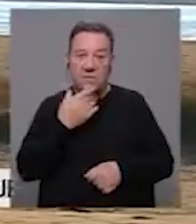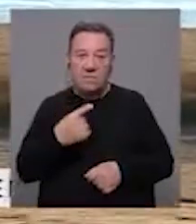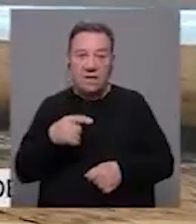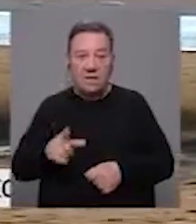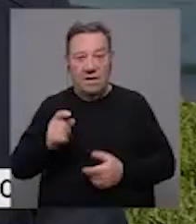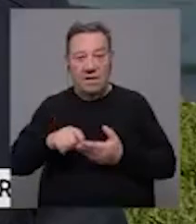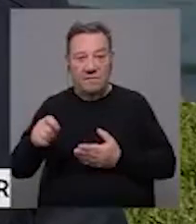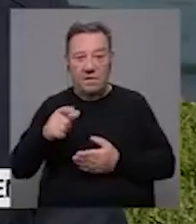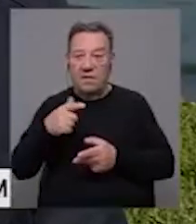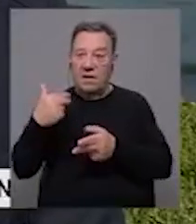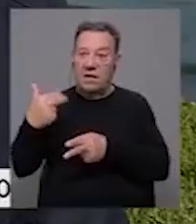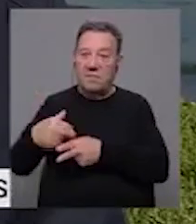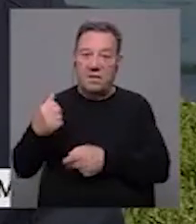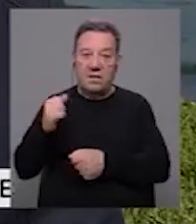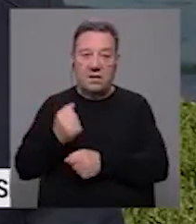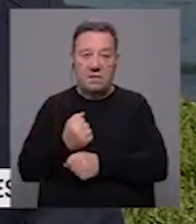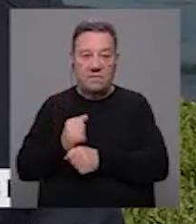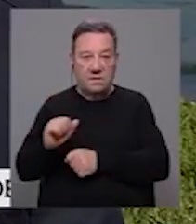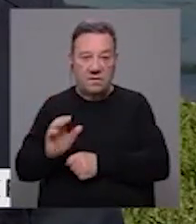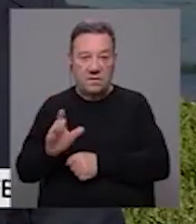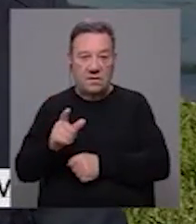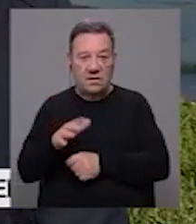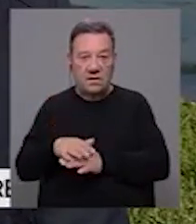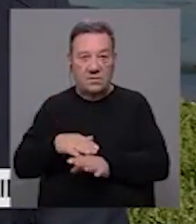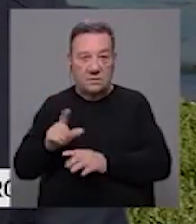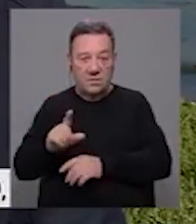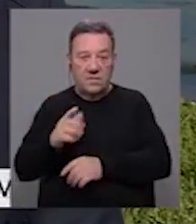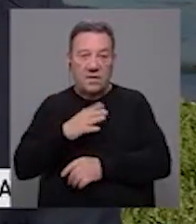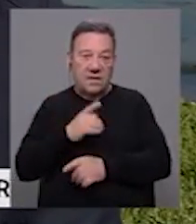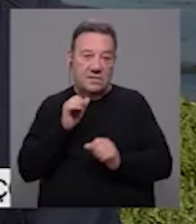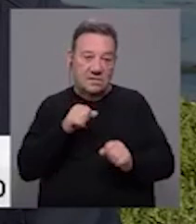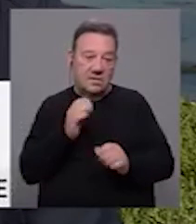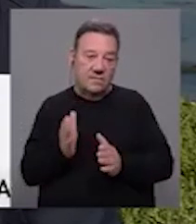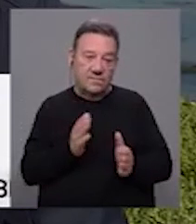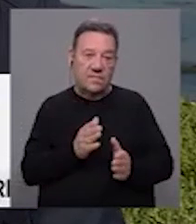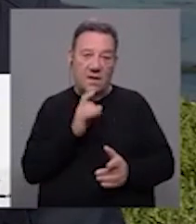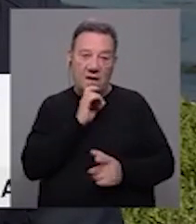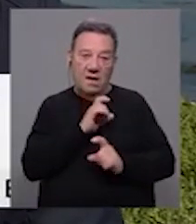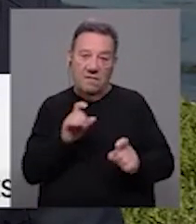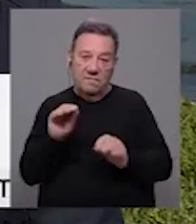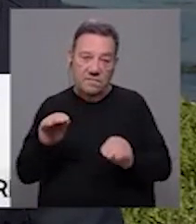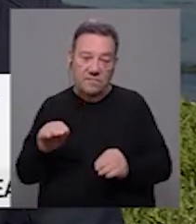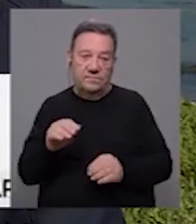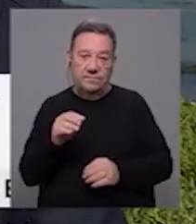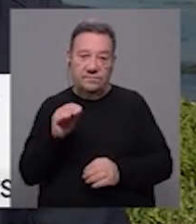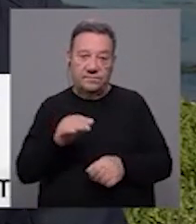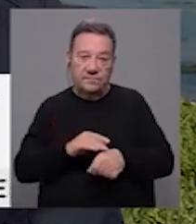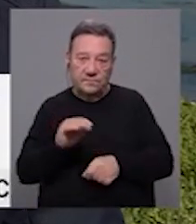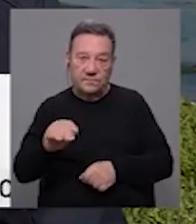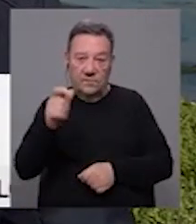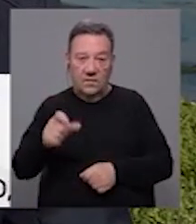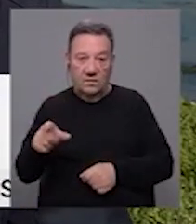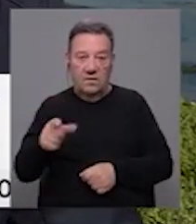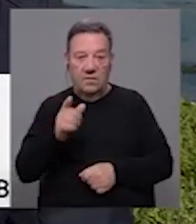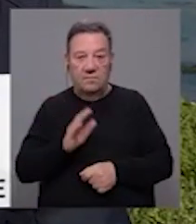esta classificação limitar essas atividades, essas ações. Pretende sim alertar e sensibilizar as